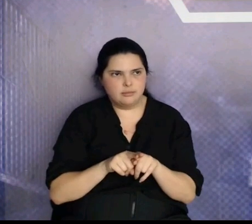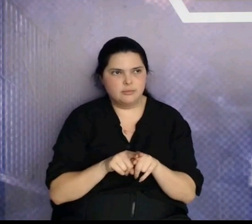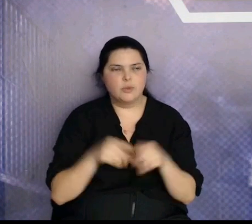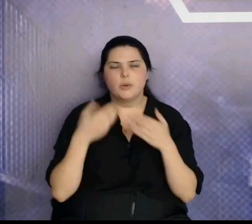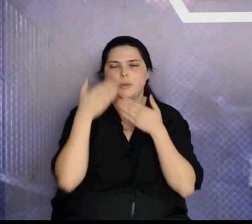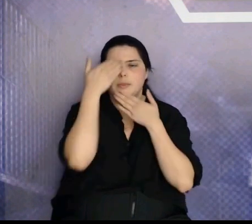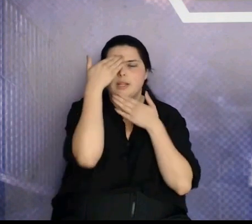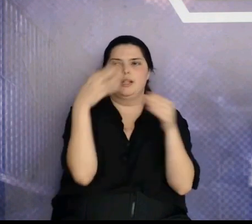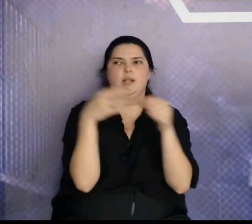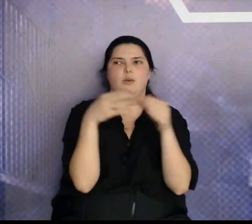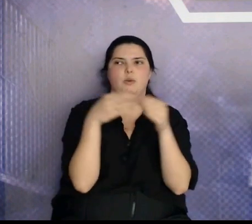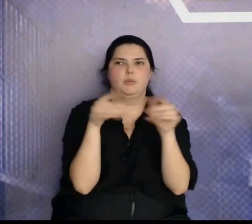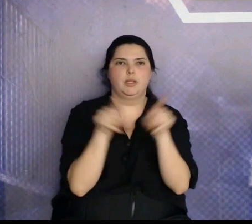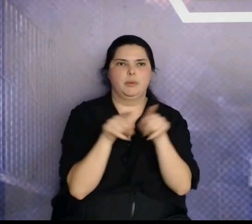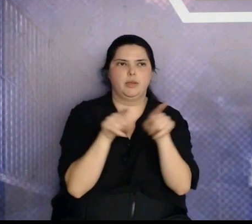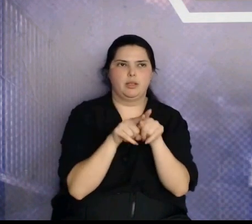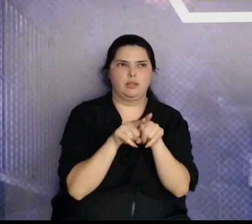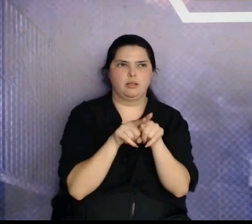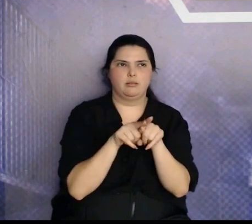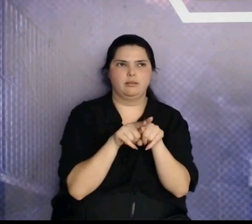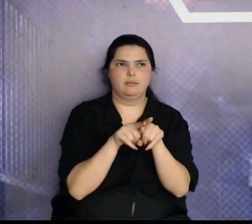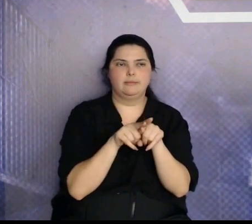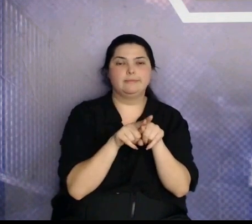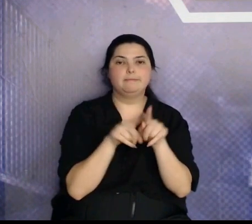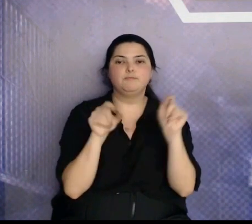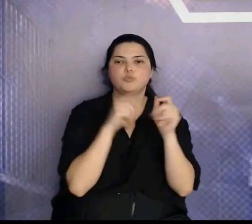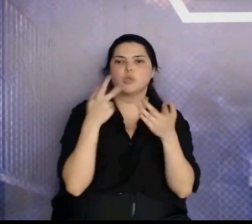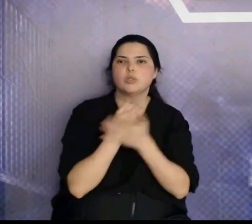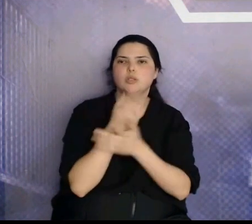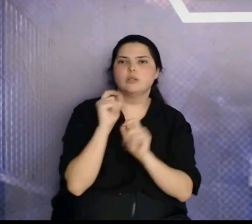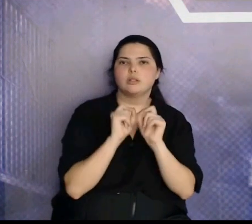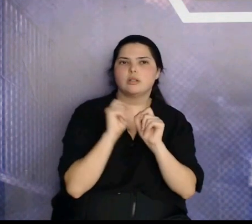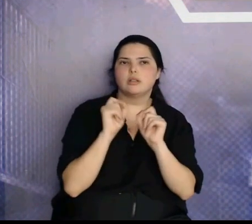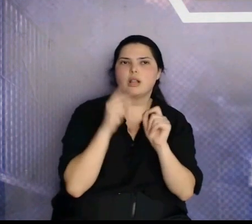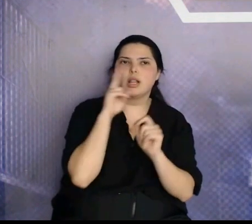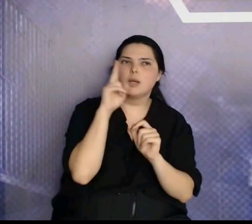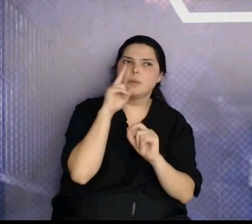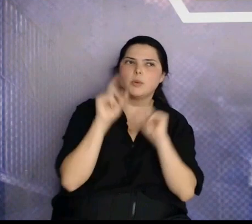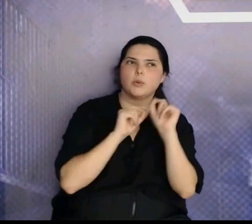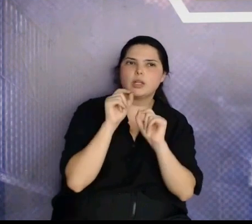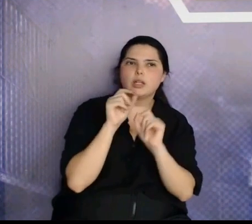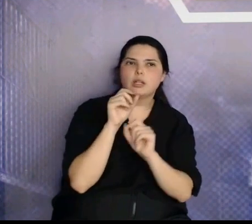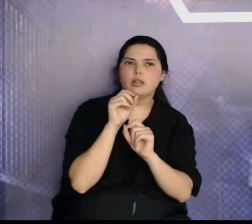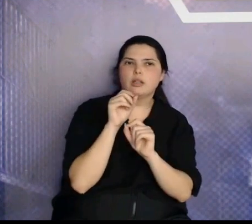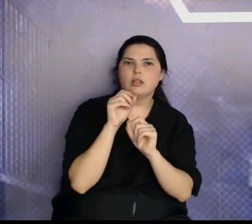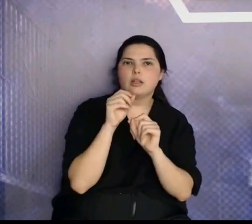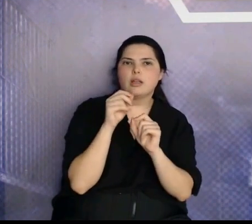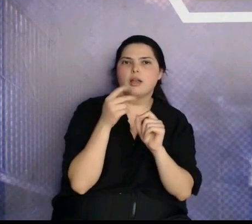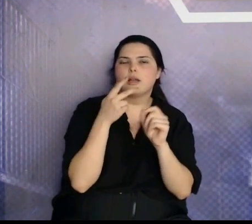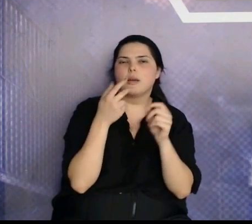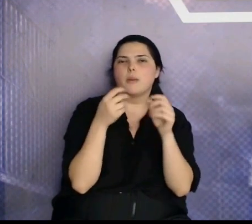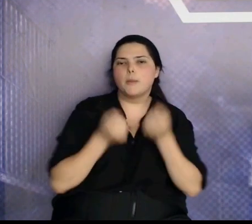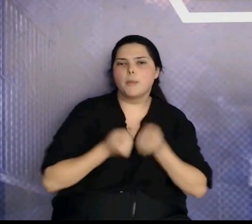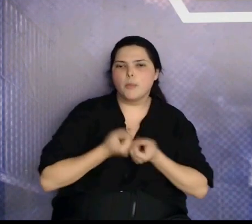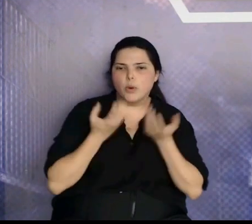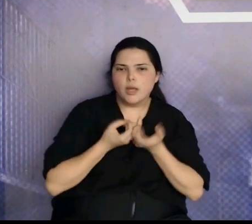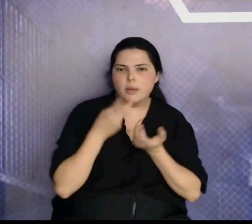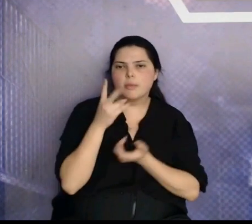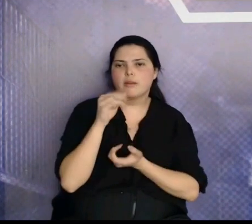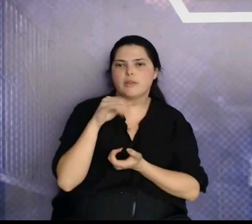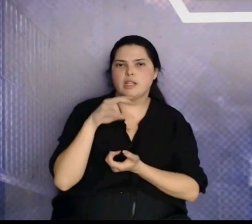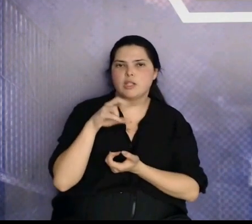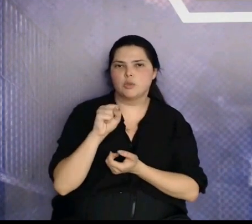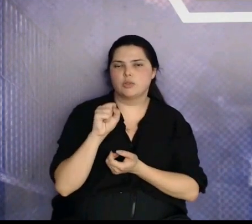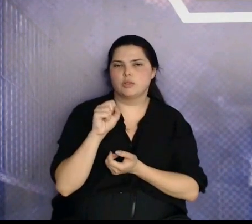Obrigado, pessoal. Valeu. E o que você falou me lembrou muito de um soneto que o Vinícius de Moraes fez para o filho dele, né,